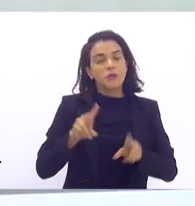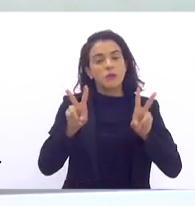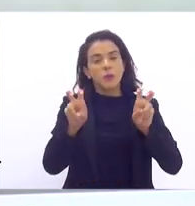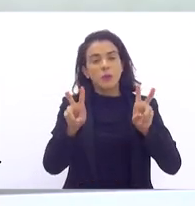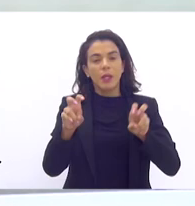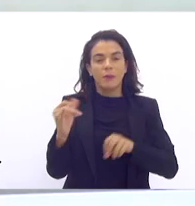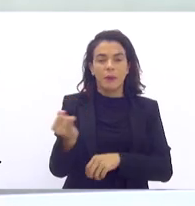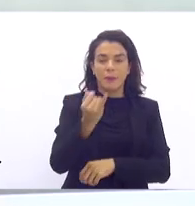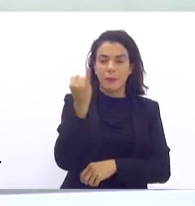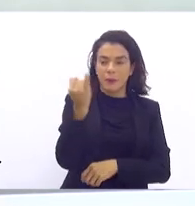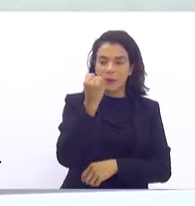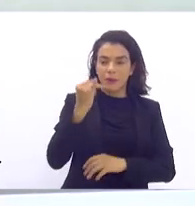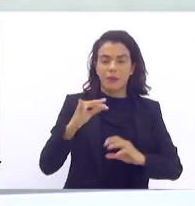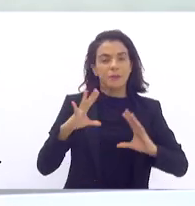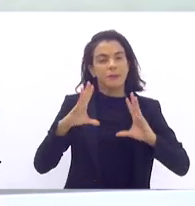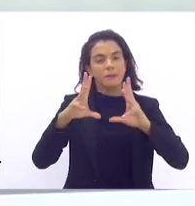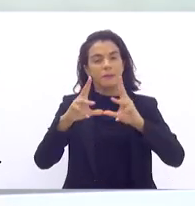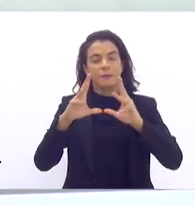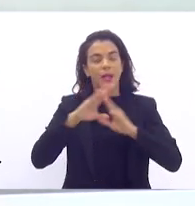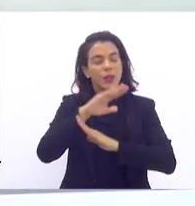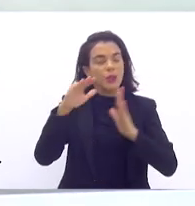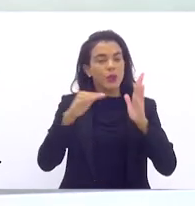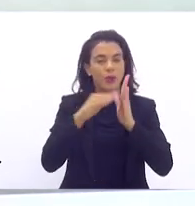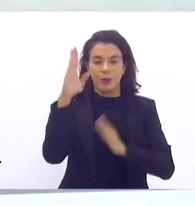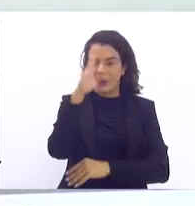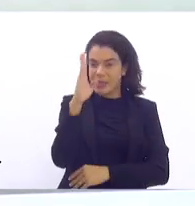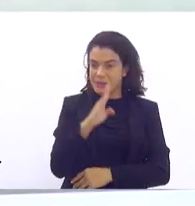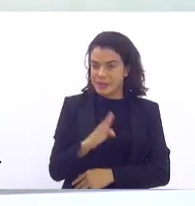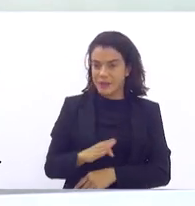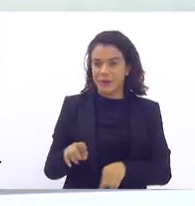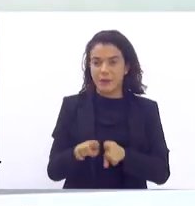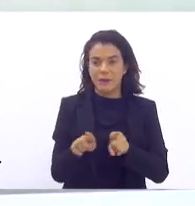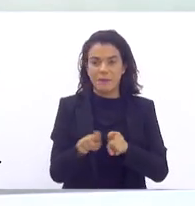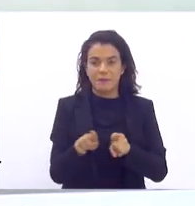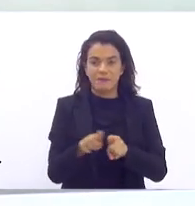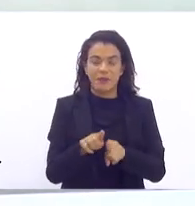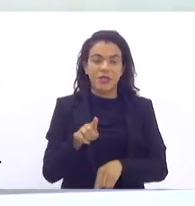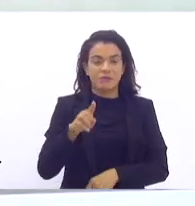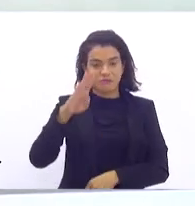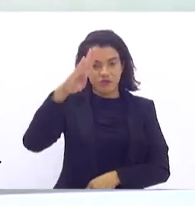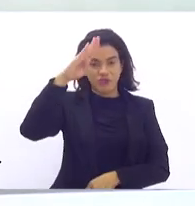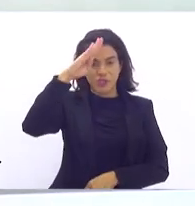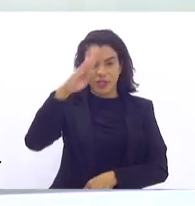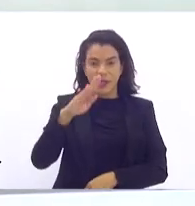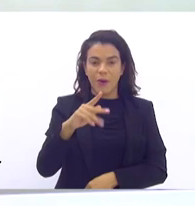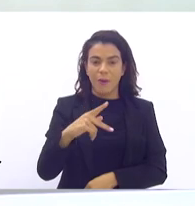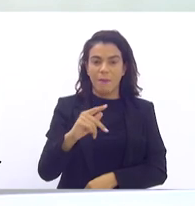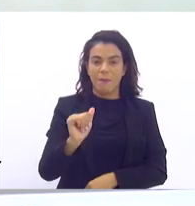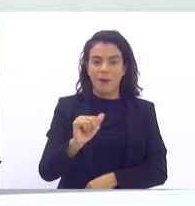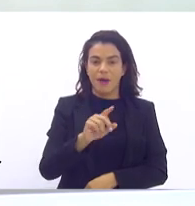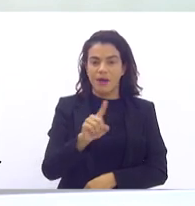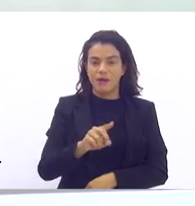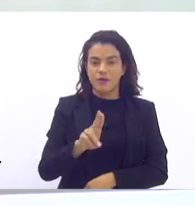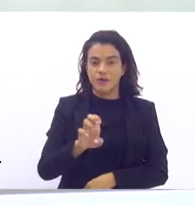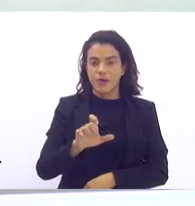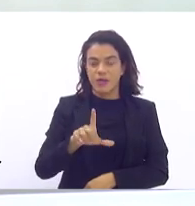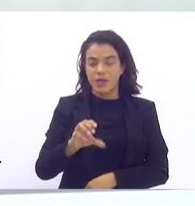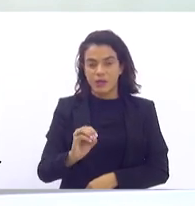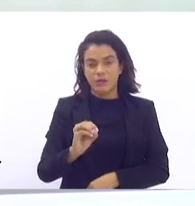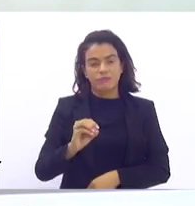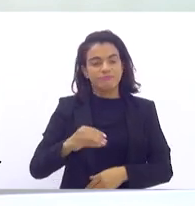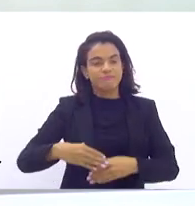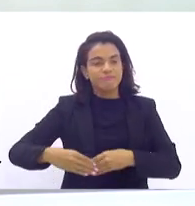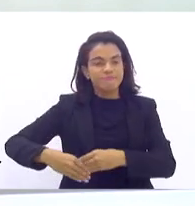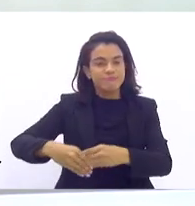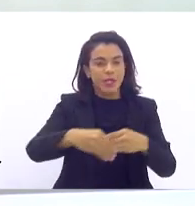importante para todo o Brasil e nosso deputado federal também do pl General pasuelo quero que saudar todos